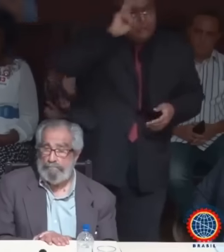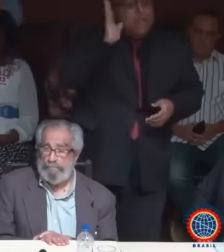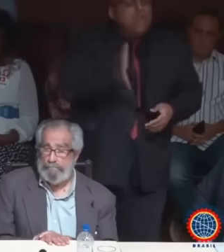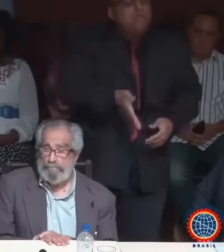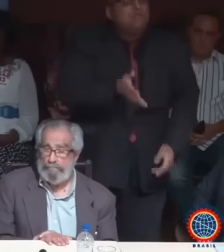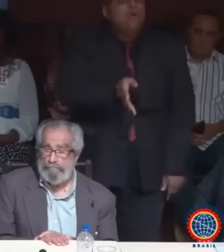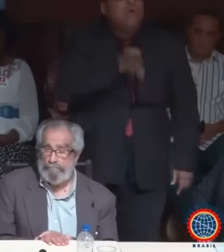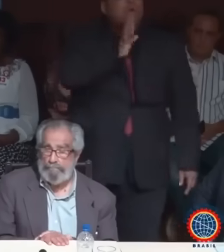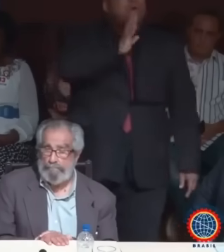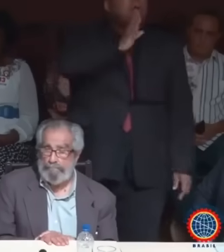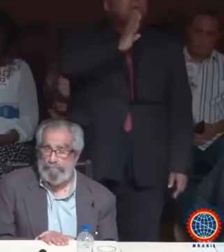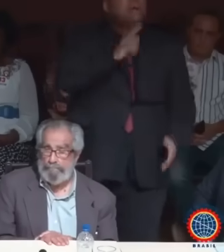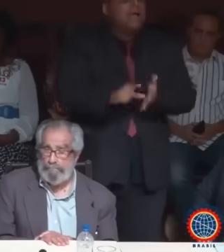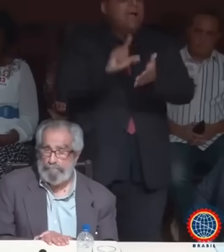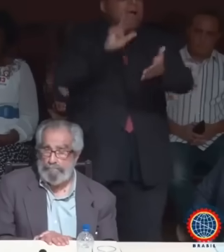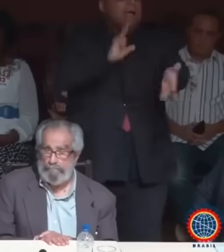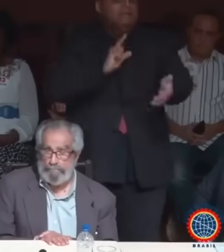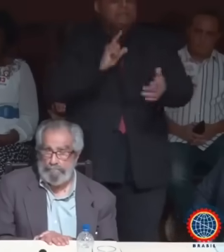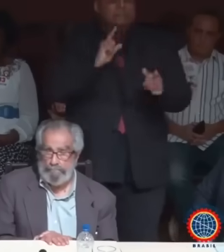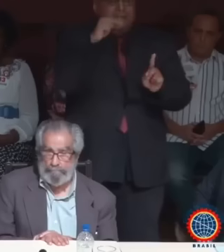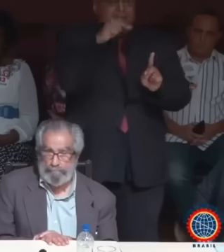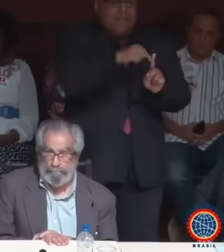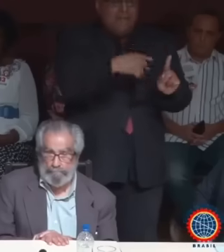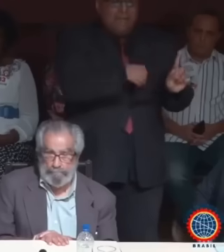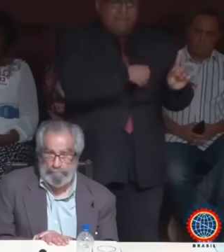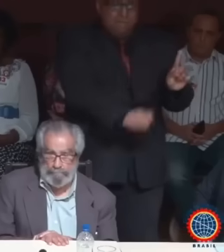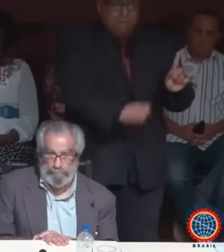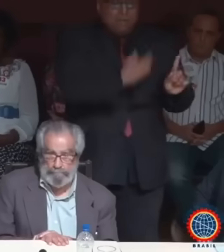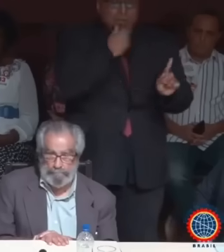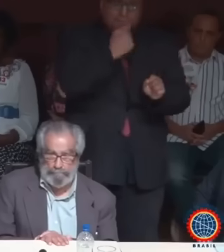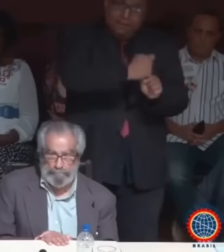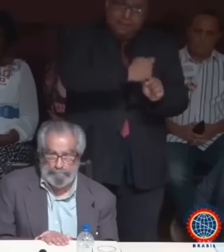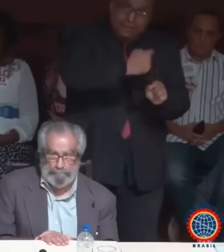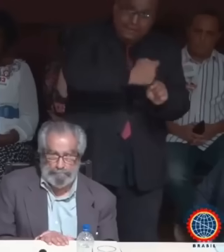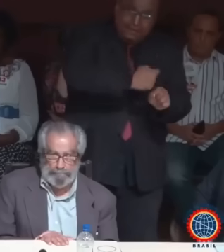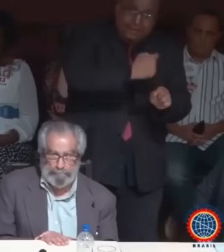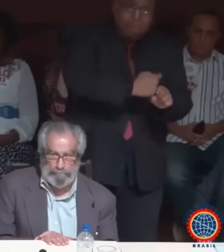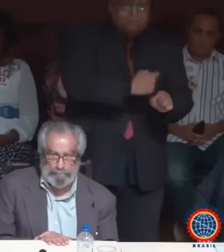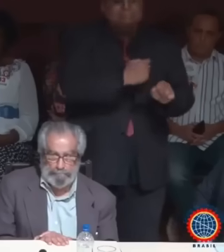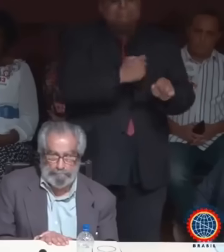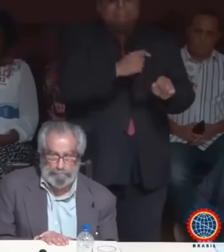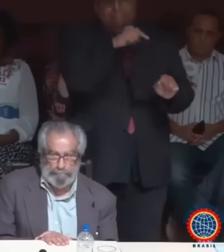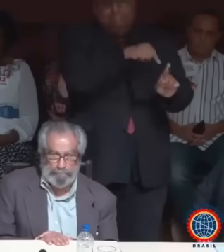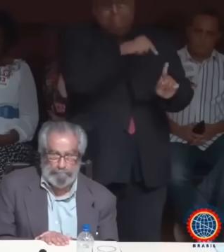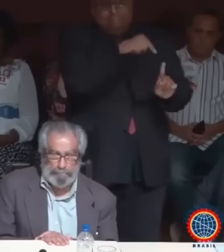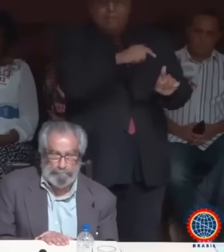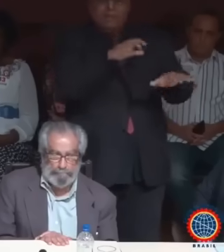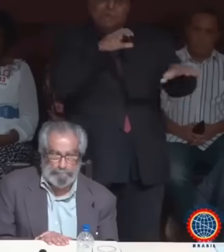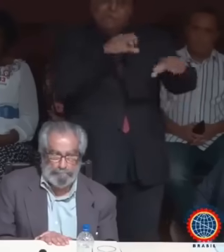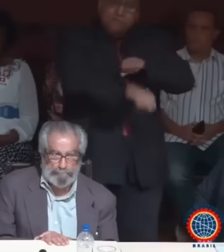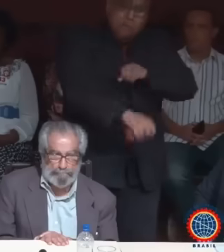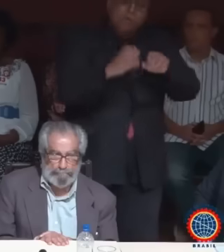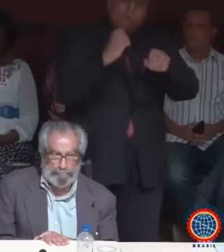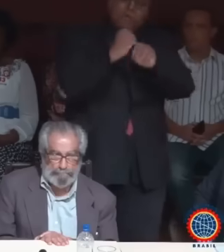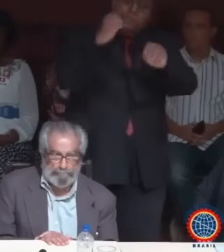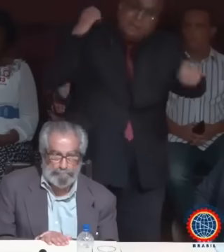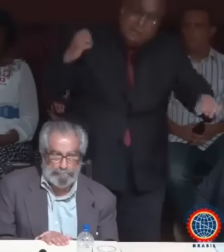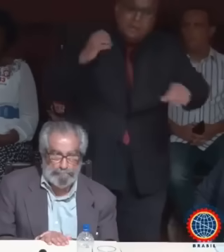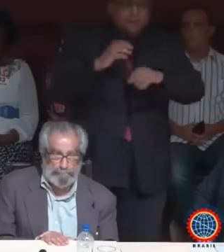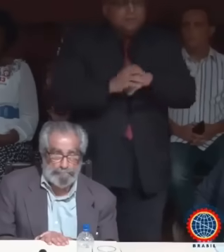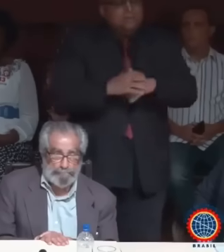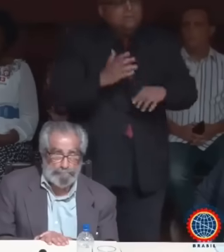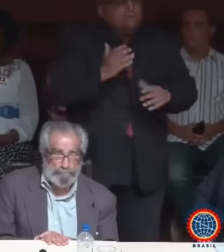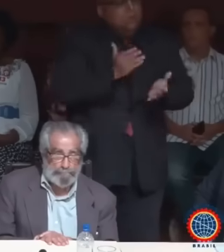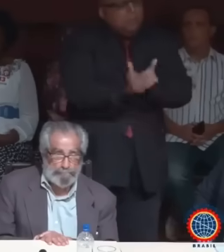já tinha ouvido muitas vezes. Ele, filho de pedreiro, que estava formado em engenharia. E